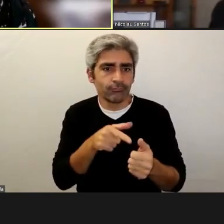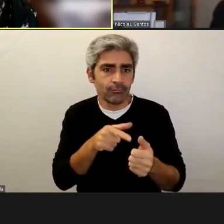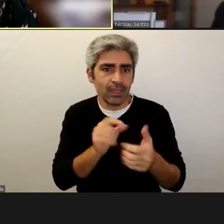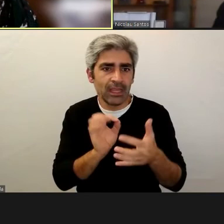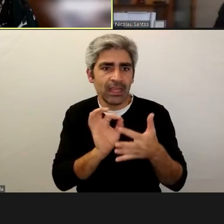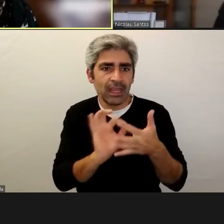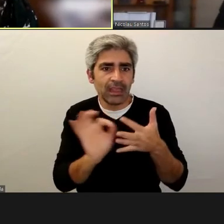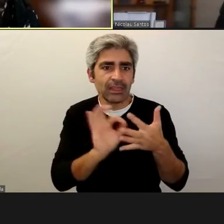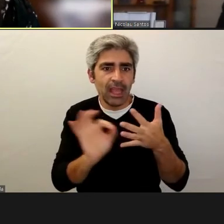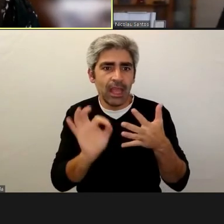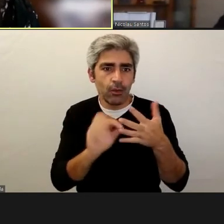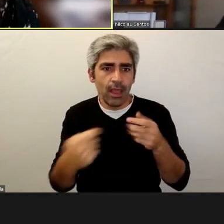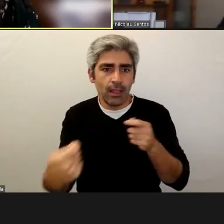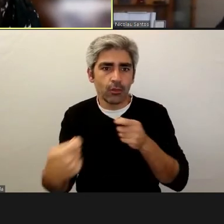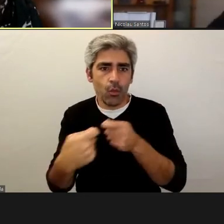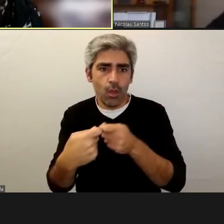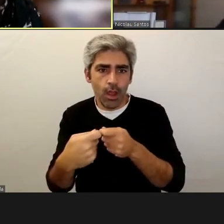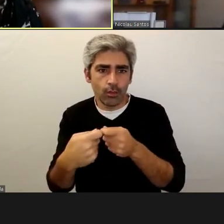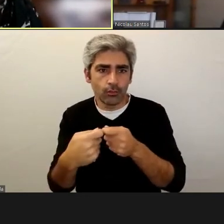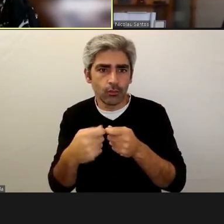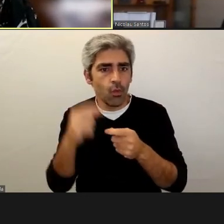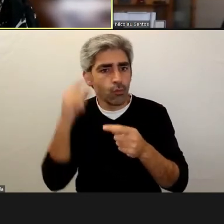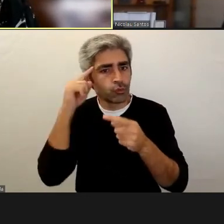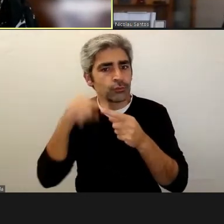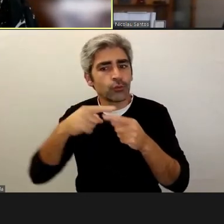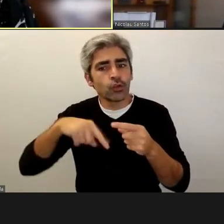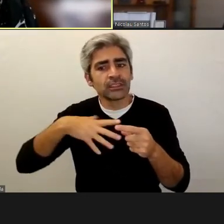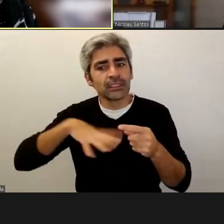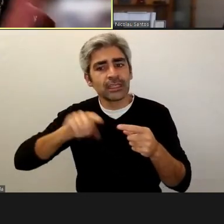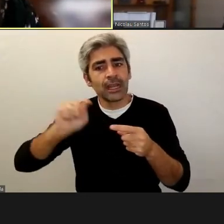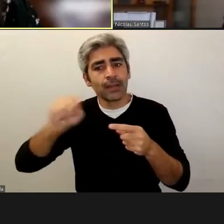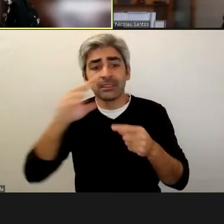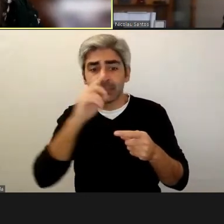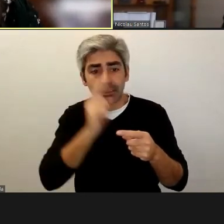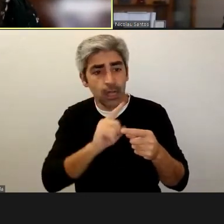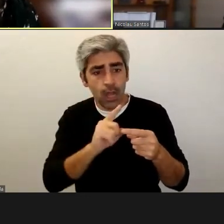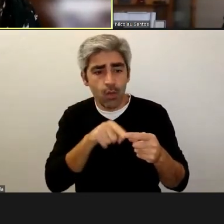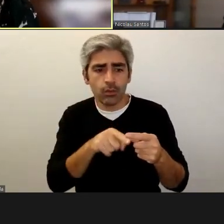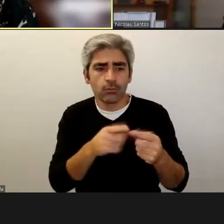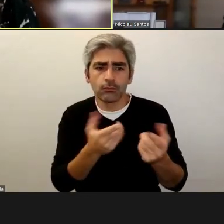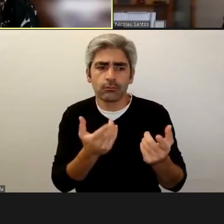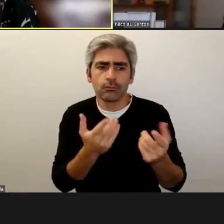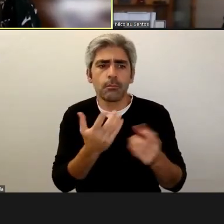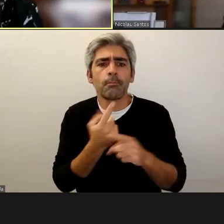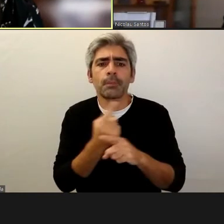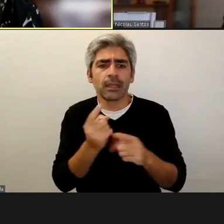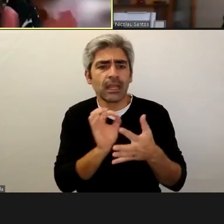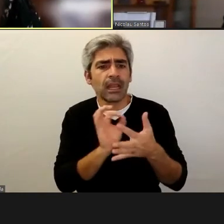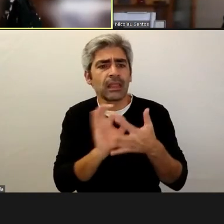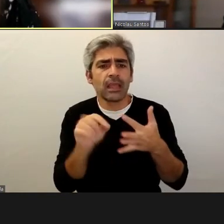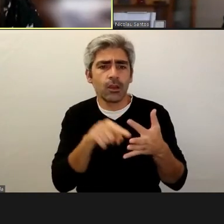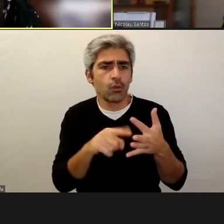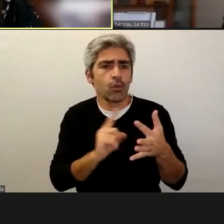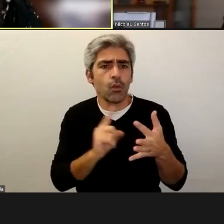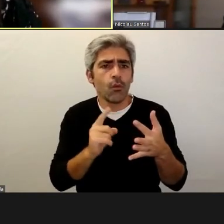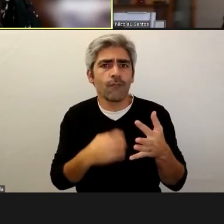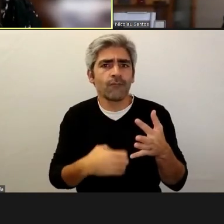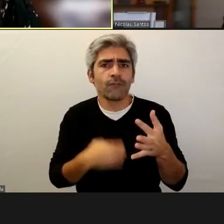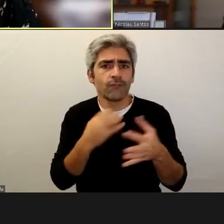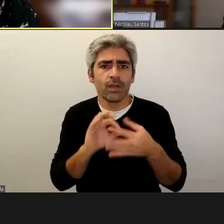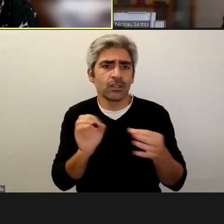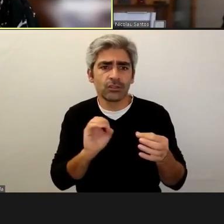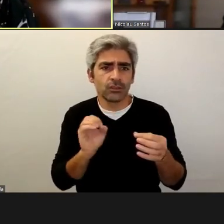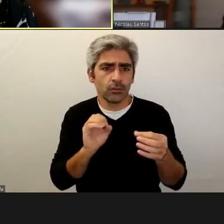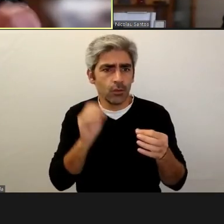critério é adequado para prosseguir o fim. Se não for, se nós estamos a utilizar como elemento de diferenciação um elemento que não tem